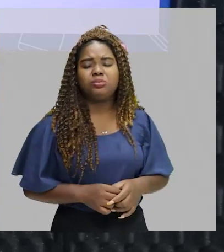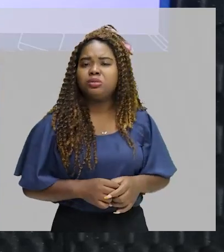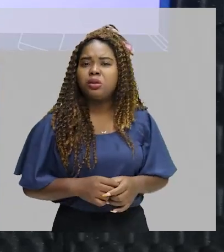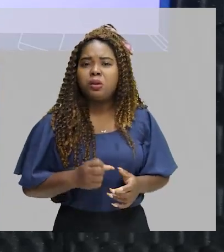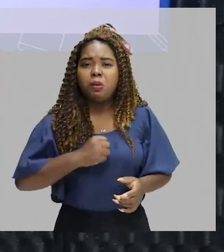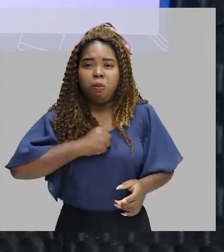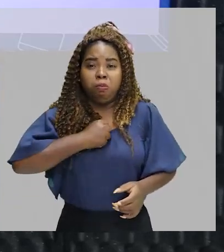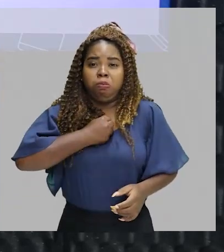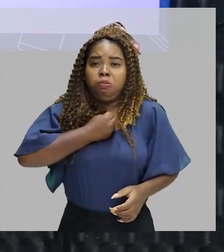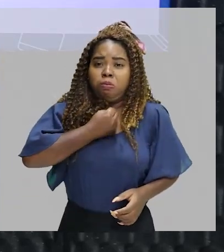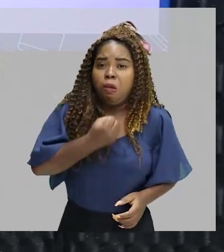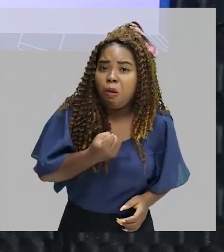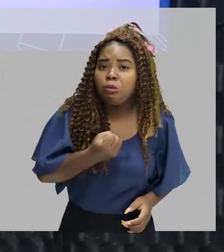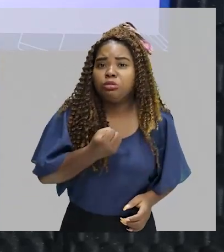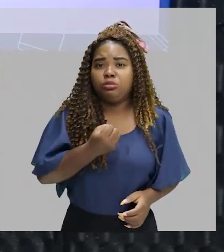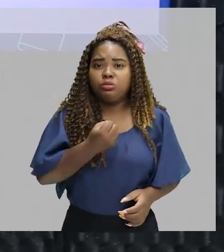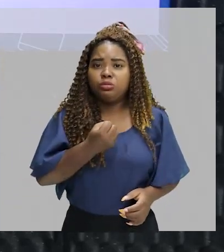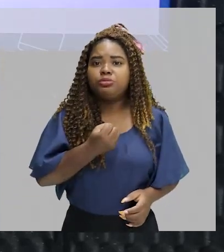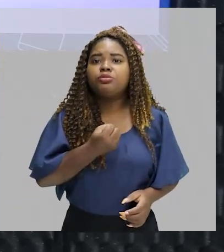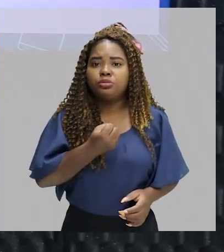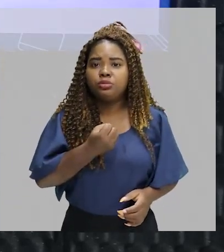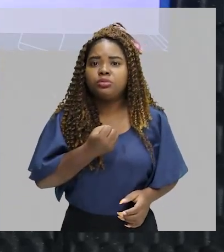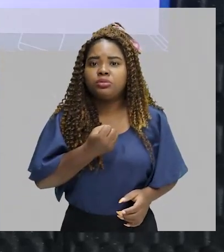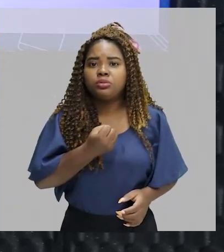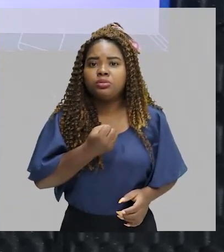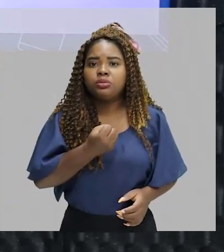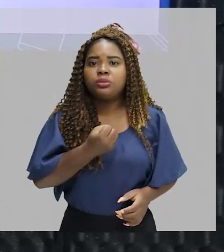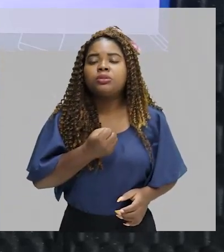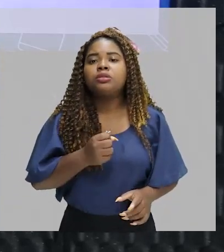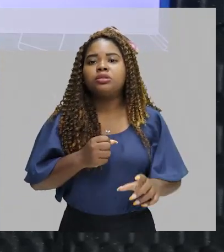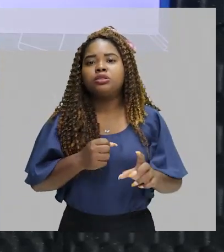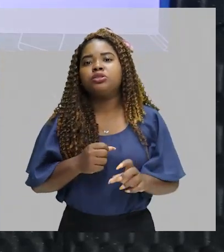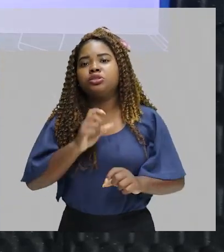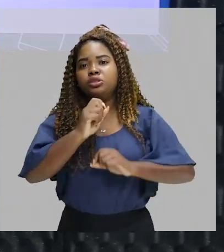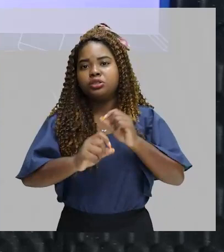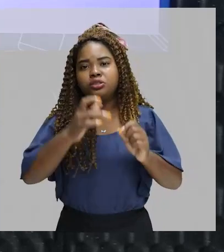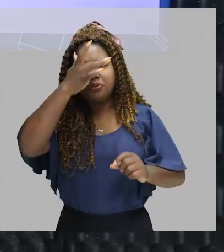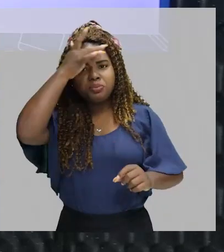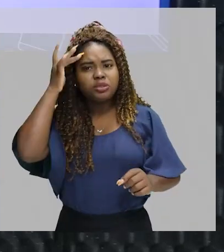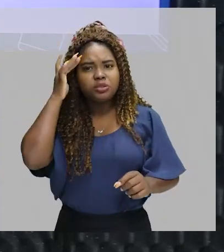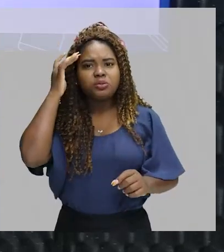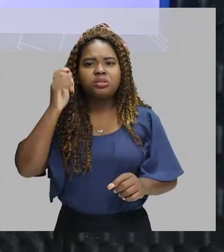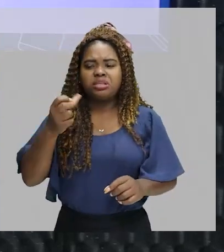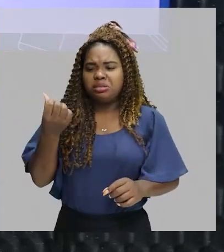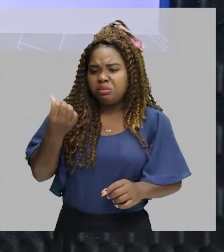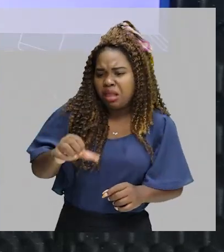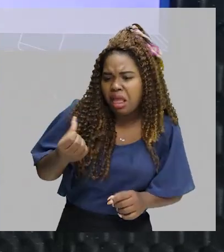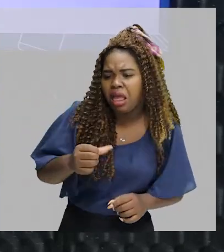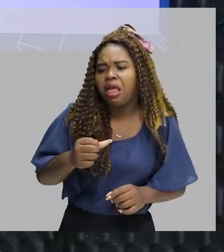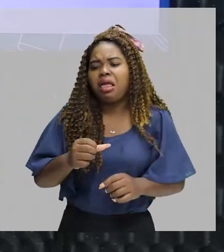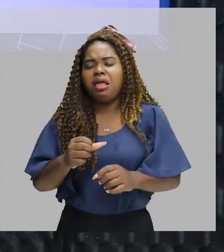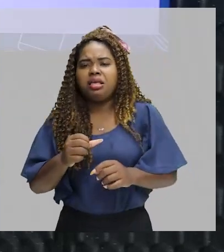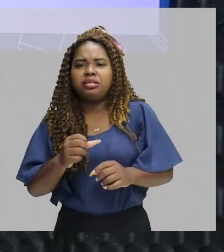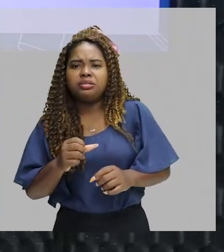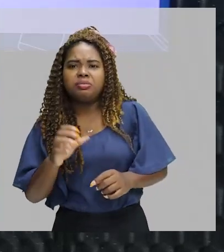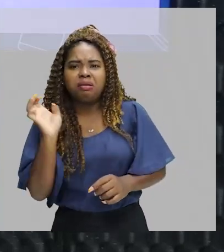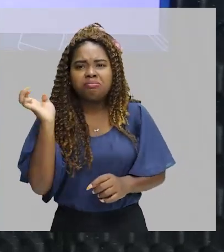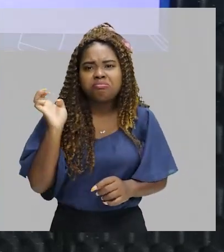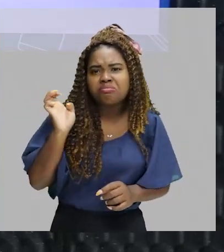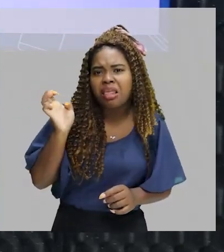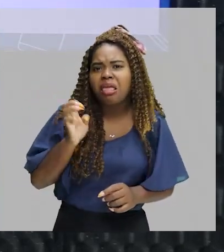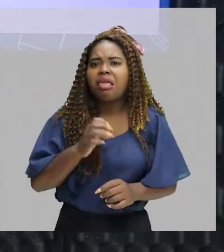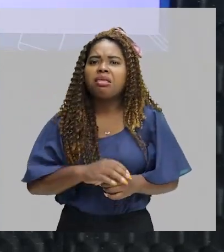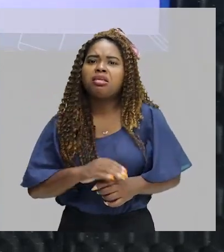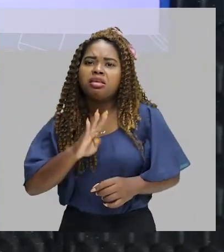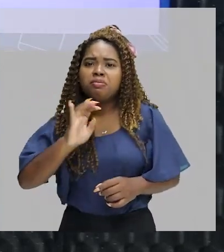à homossexualidade ou pessoas identificadas ou percebidas como lésbicas, gays, bissexuais ou